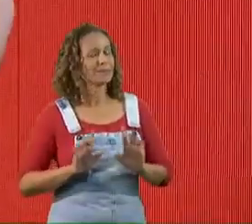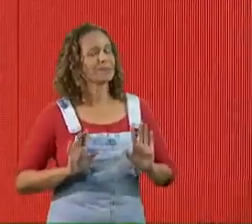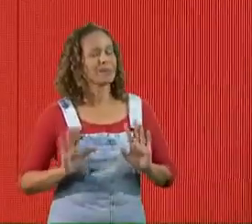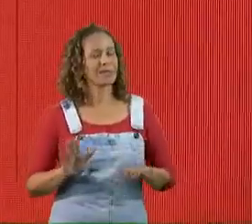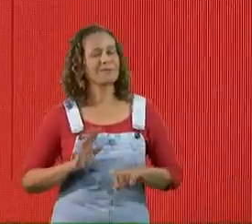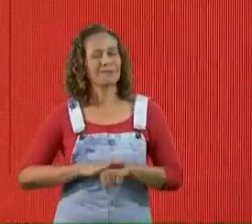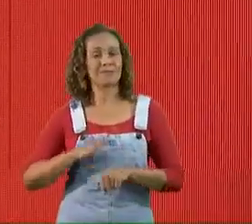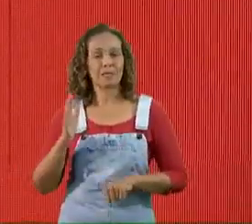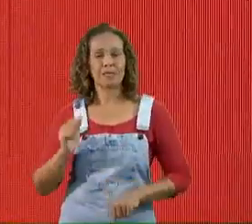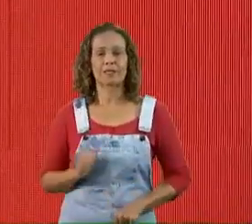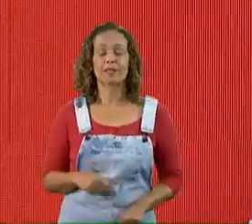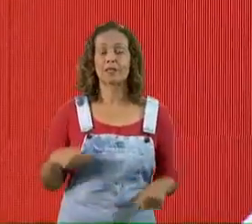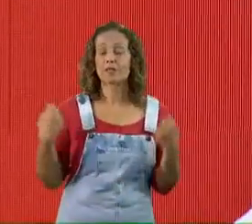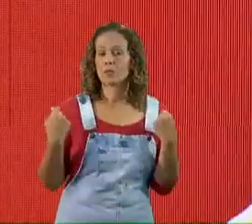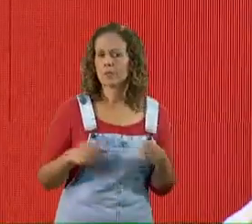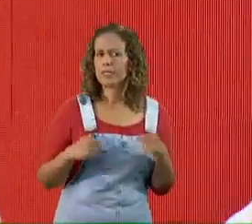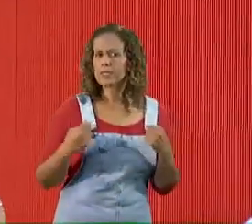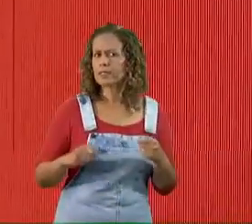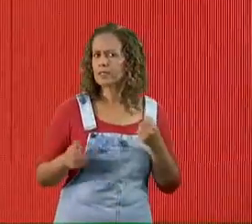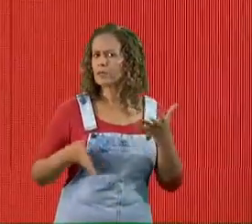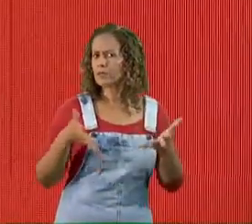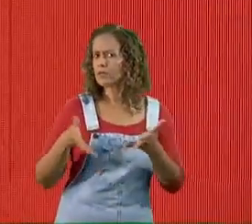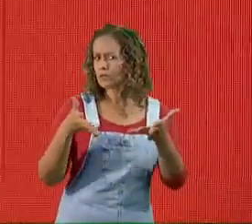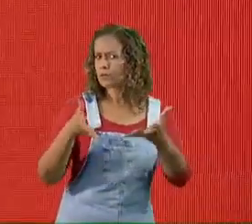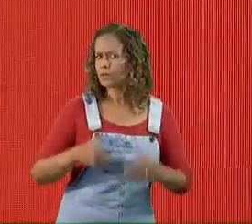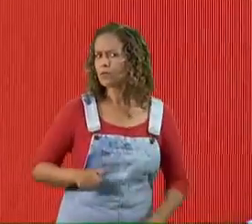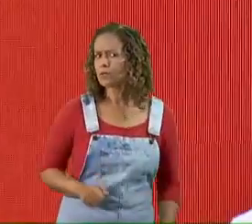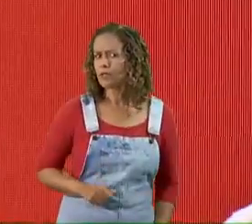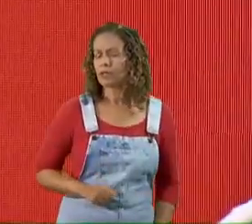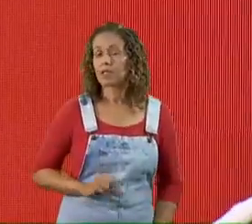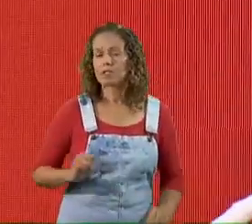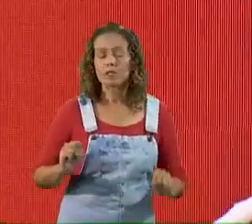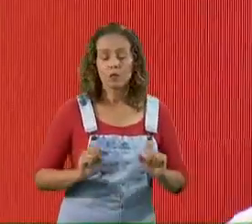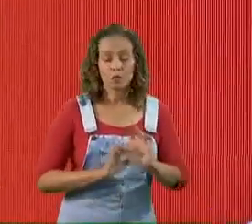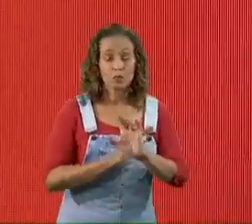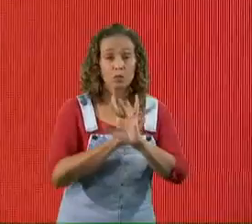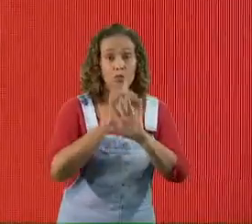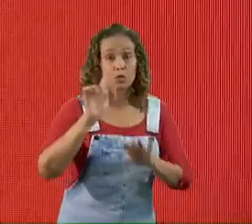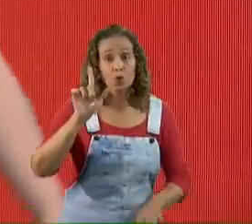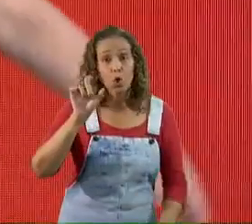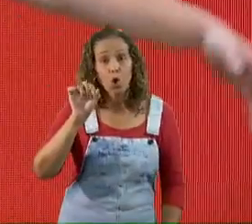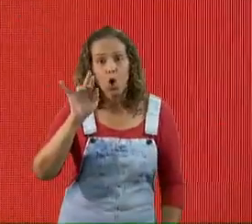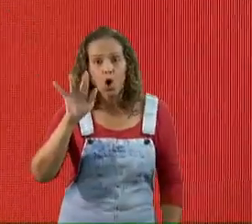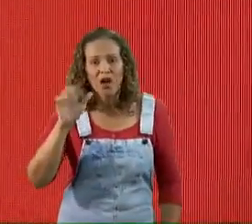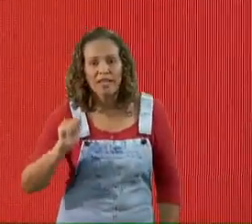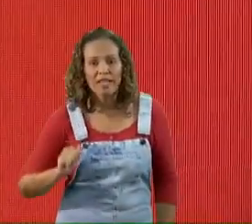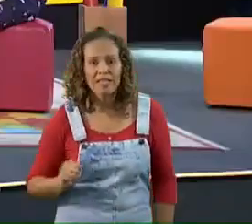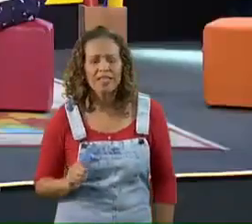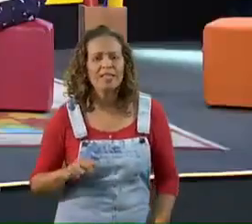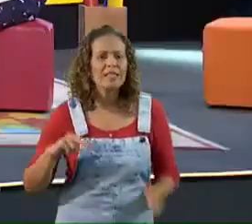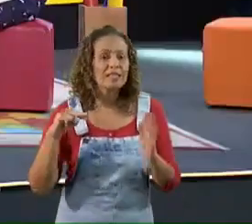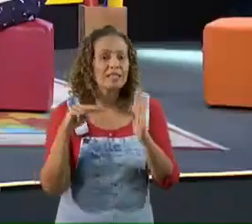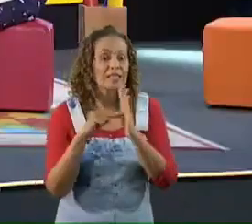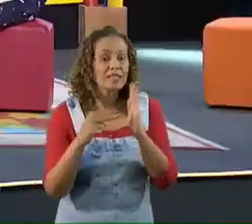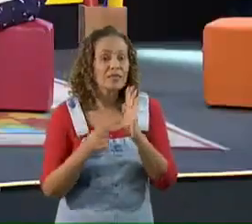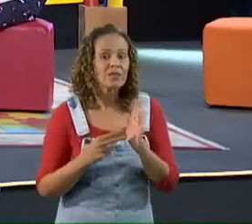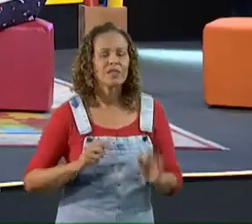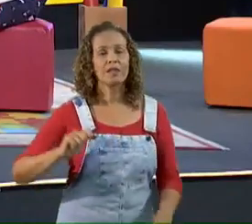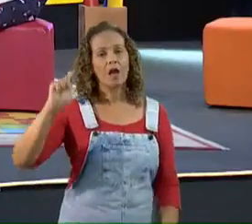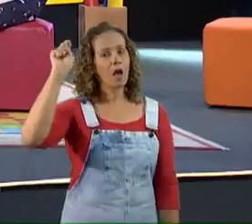isso. E eu preciso te contar. Glórias, crianças, significa